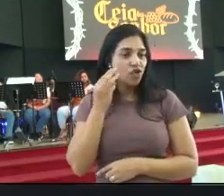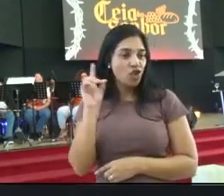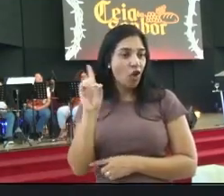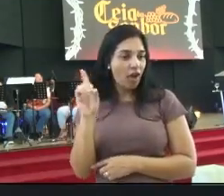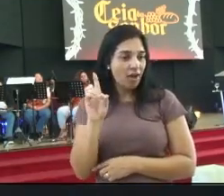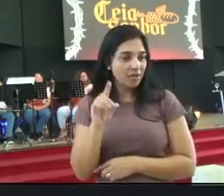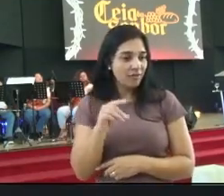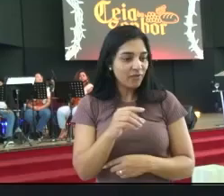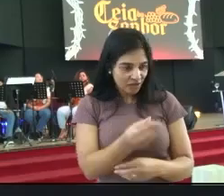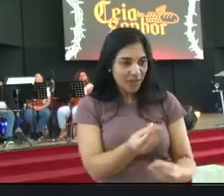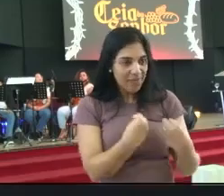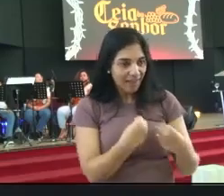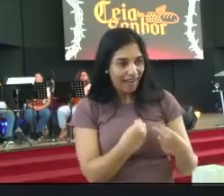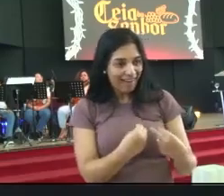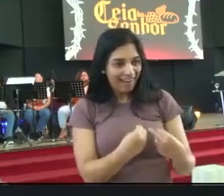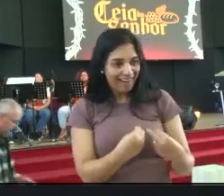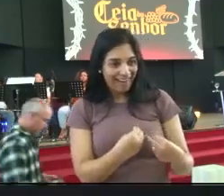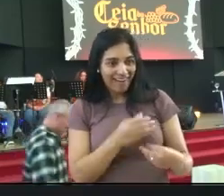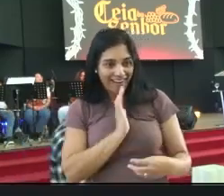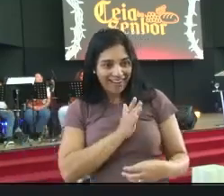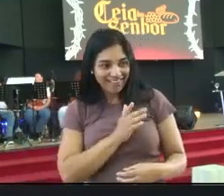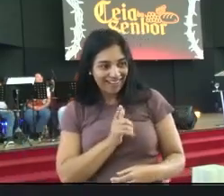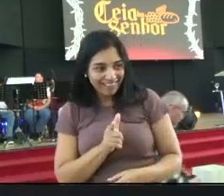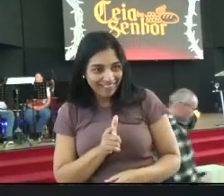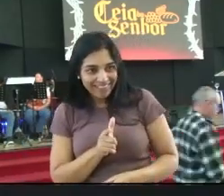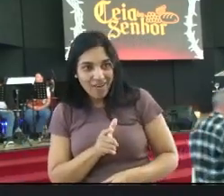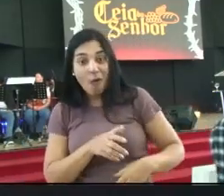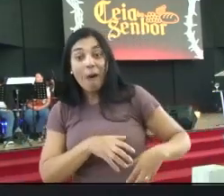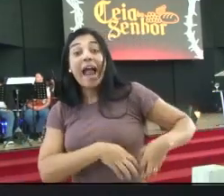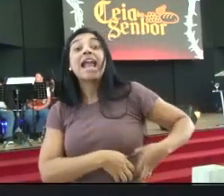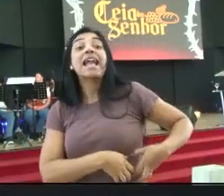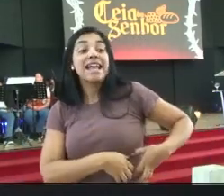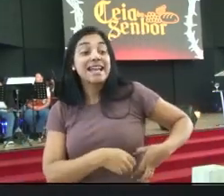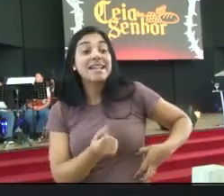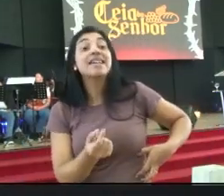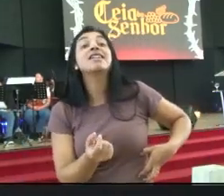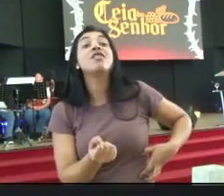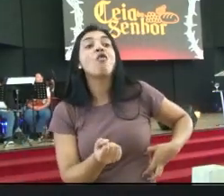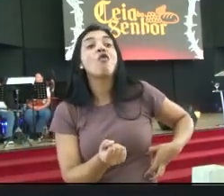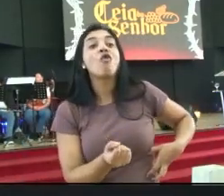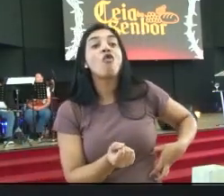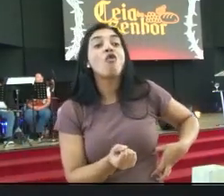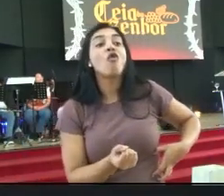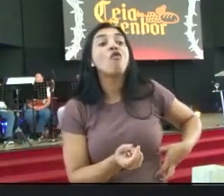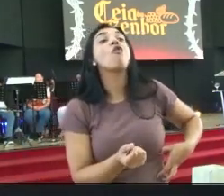Deixa eu fazer outra pergunta, olha para cá. Quanto que vale os teus rins?